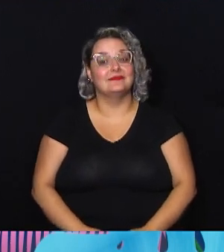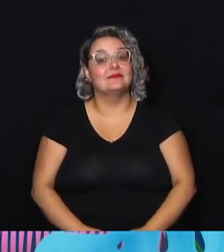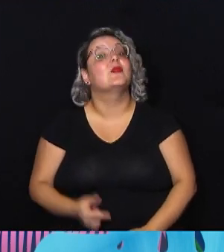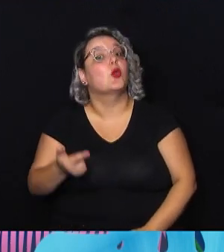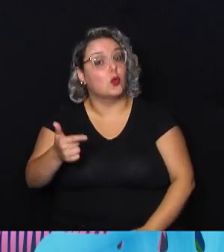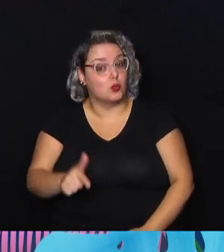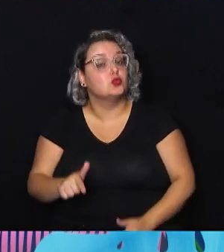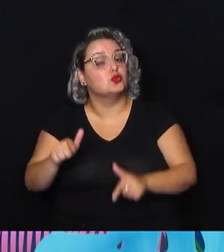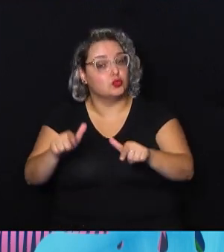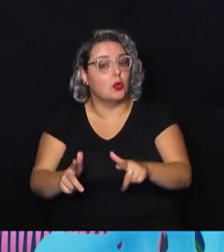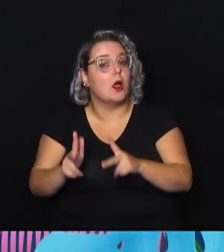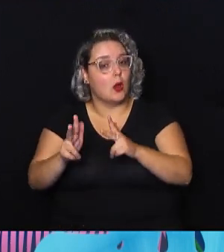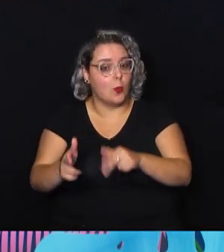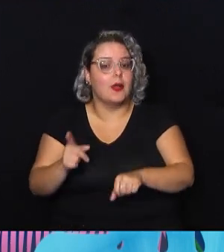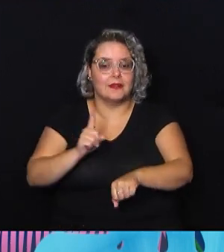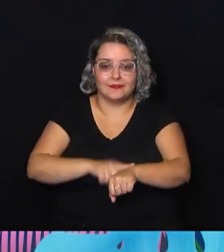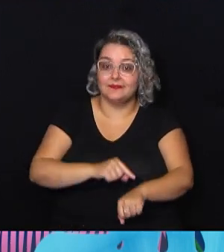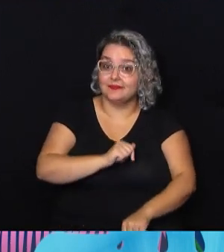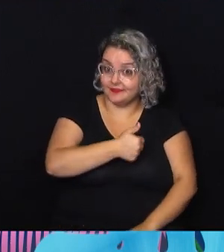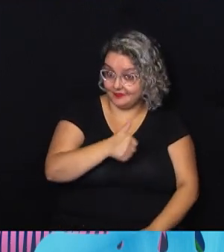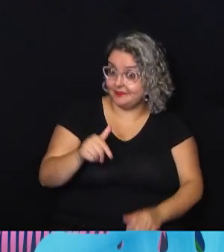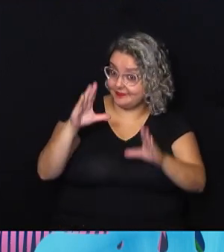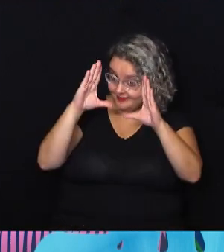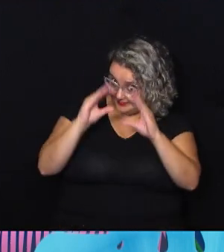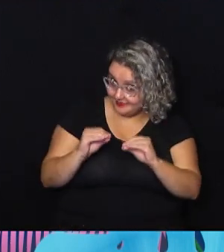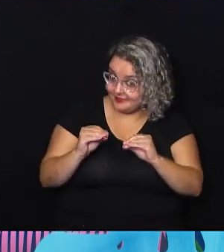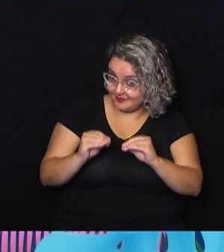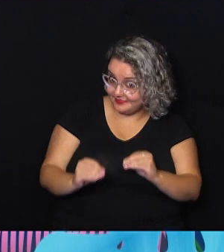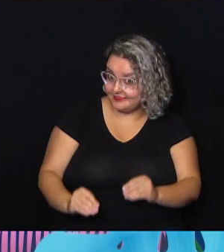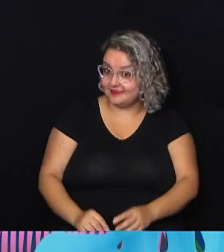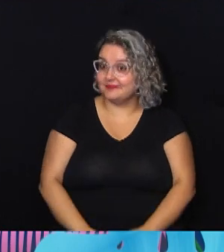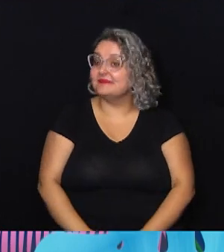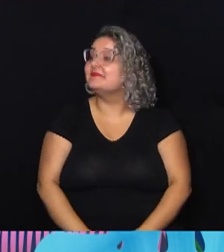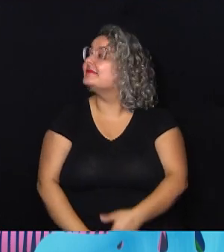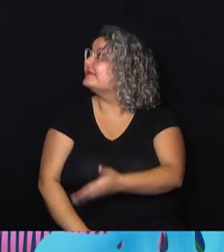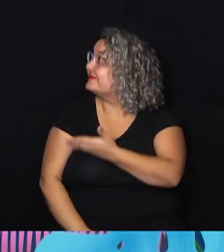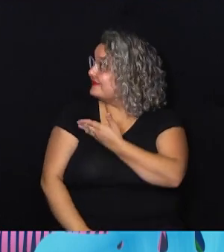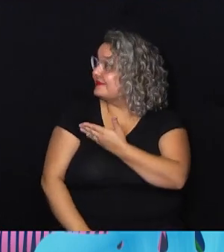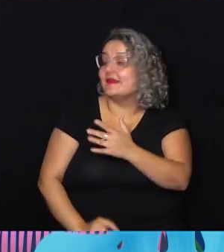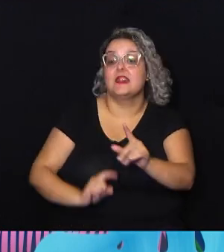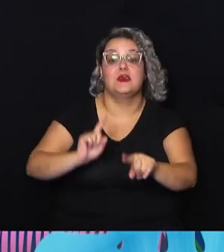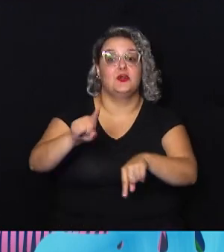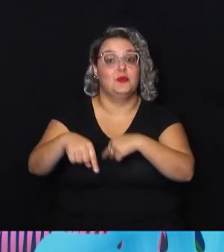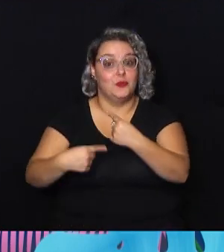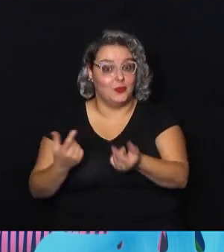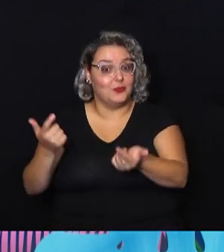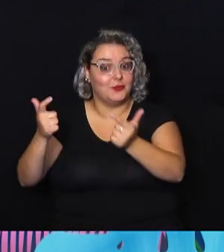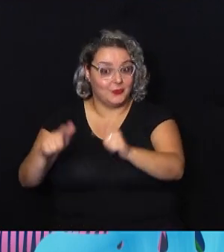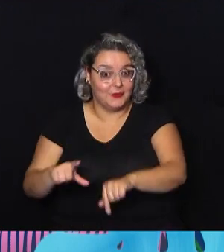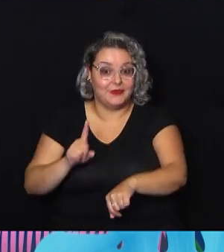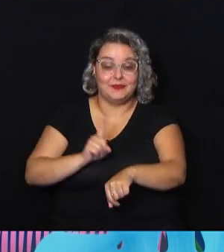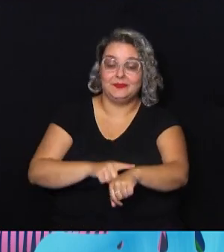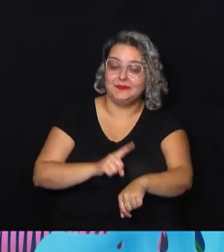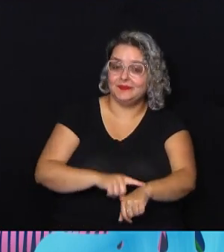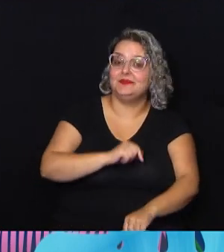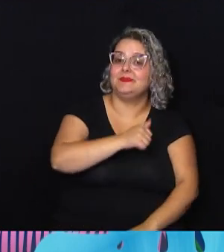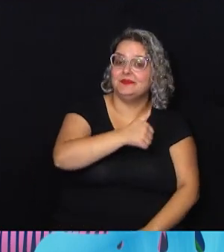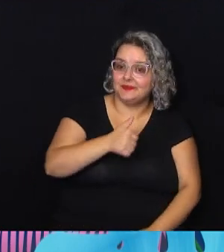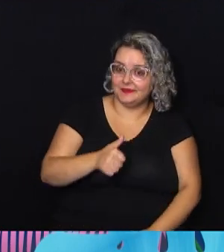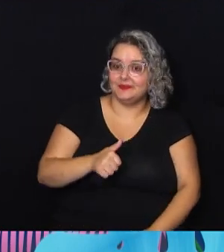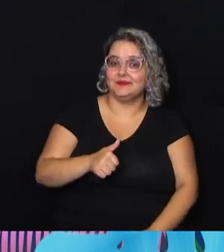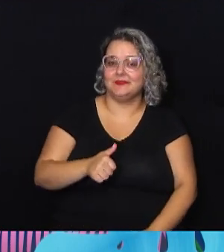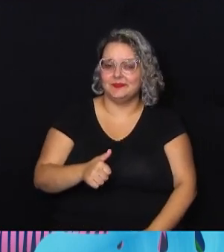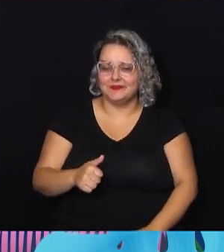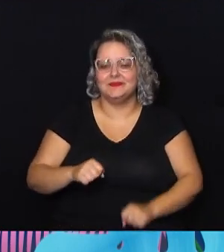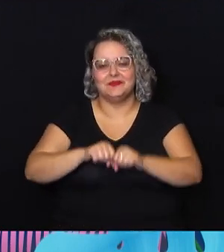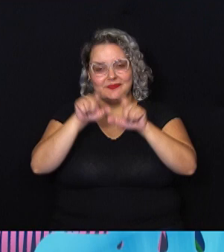Barão, vai ser às 11 da noite. Curumins da Tribo vai ser em Joaquim Egídio, a partir das 11 da